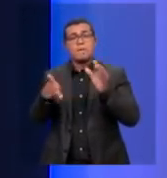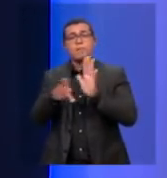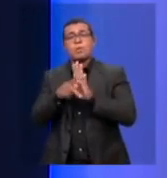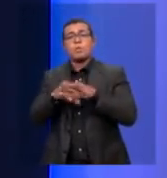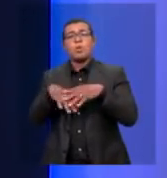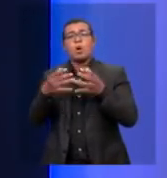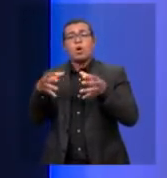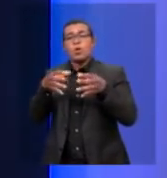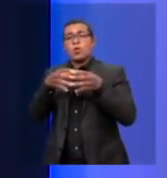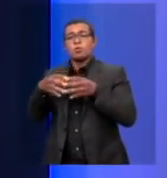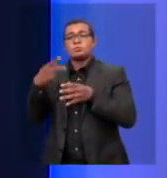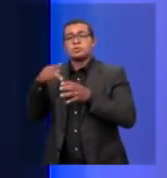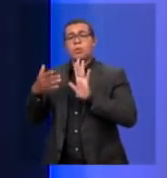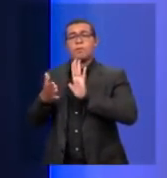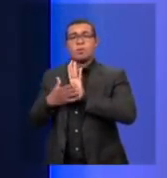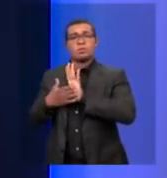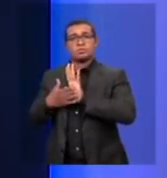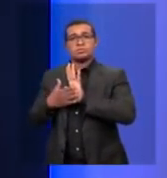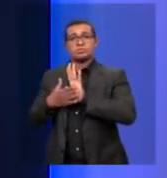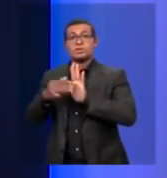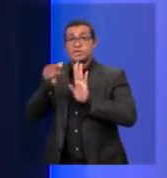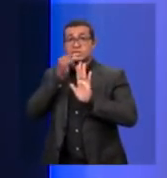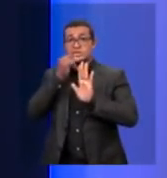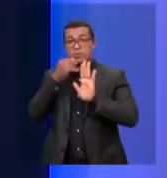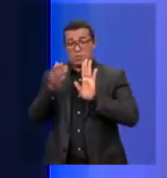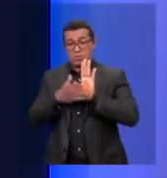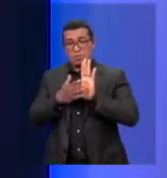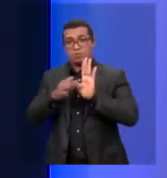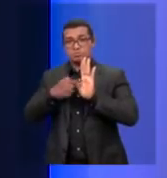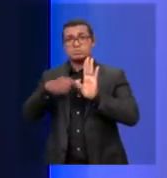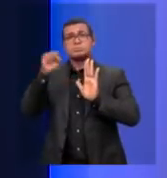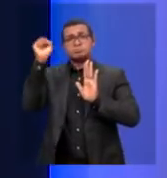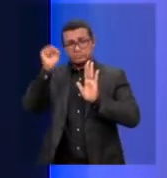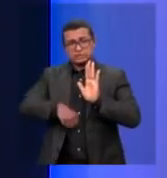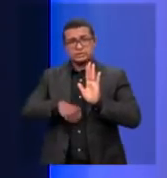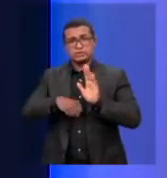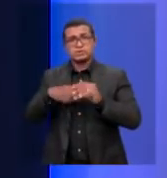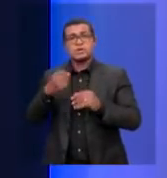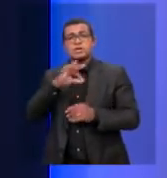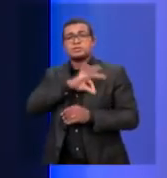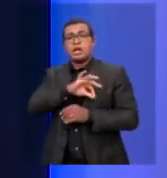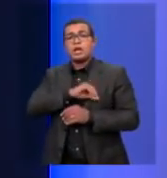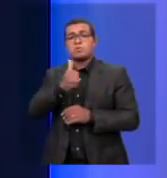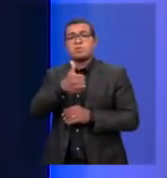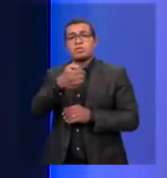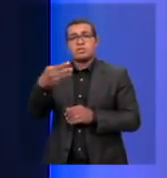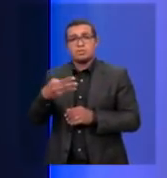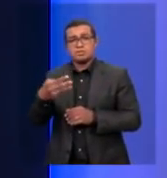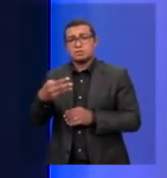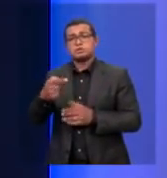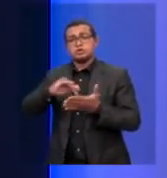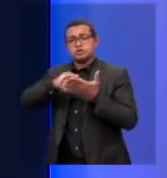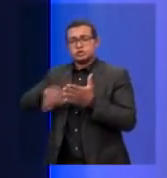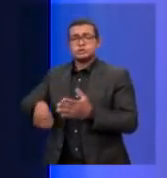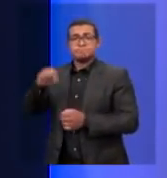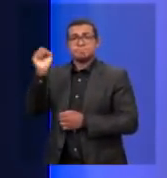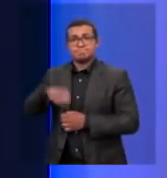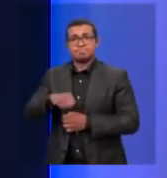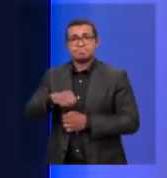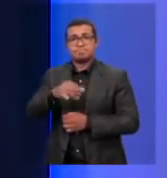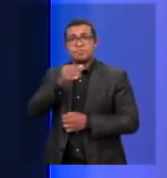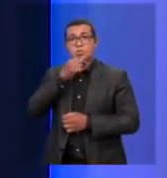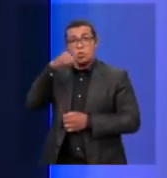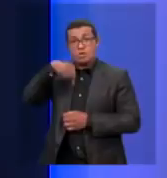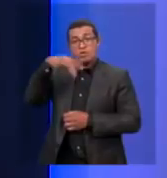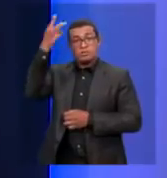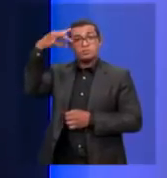a sua chapa por exemplo propõe sim o fim do 13º salário hoje aqui no estado do espírito santo nós temos um número